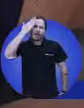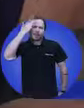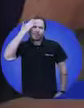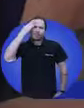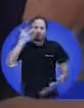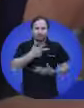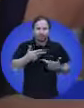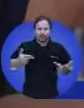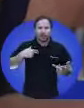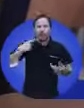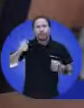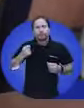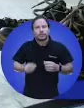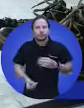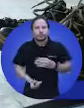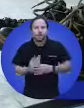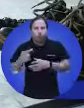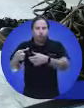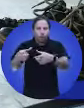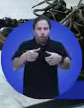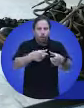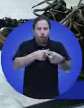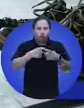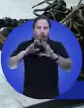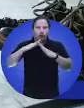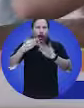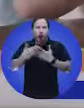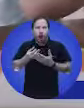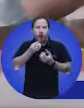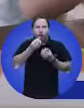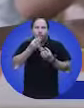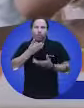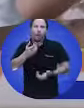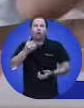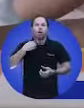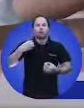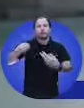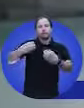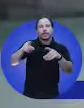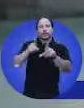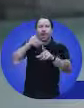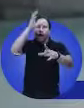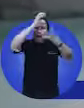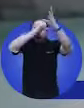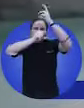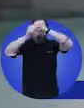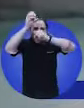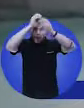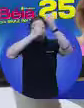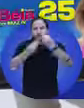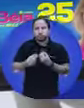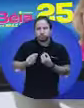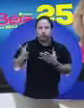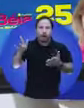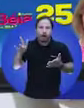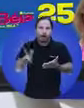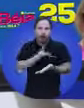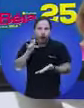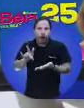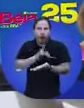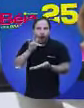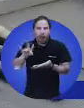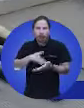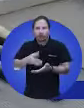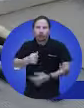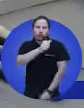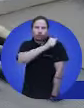digitais. É preciso criar um ambiente escolar propício ao ensino e ao aprendizado. Vamos entregar